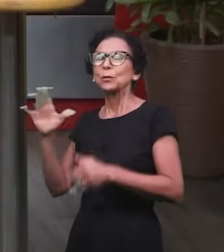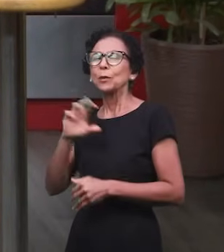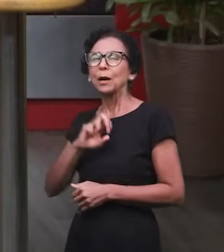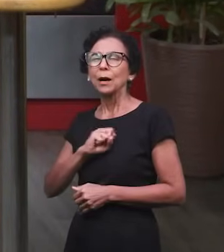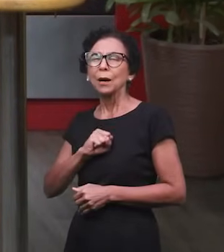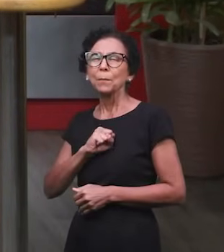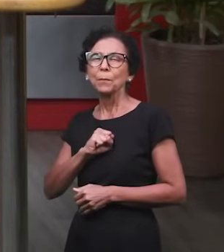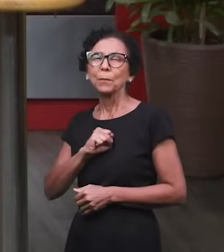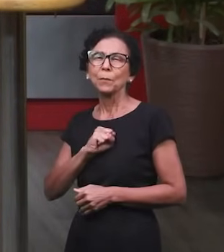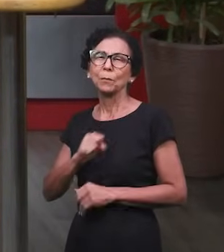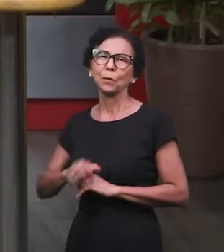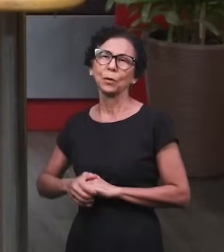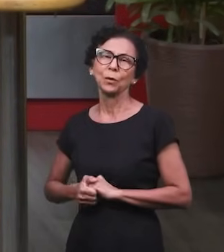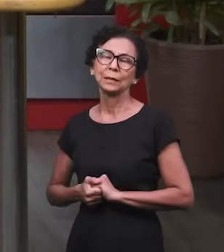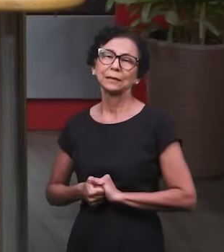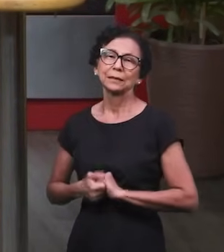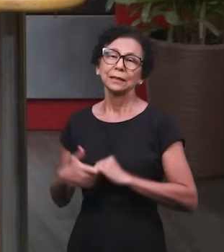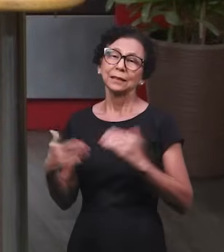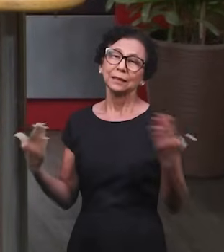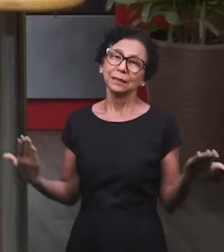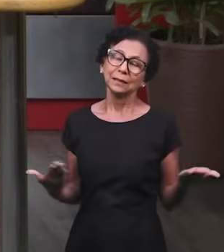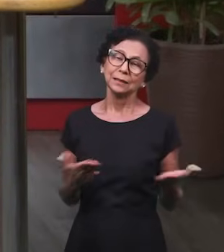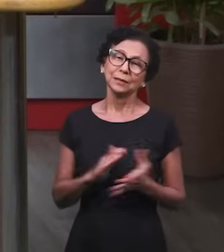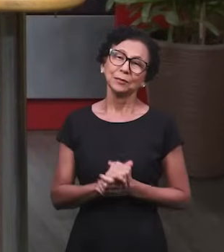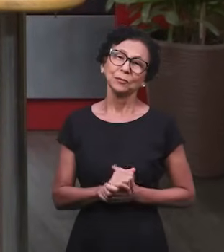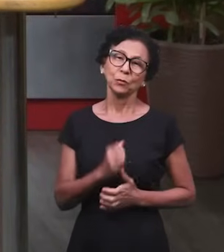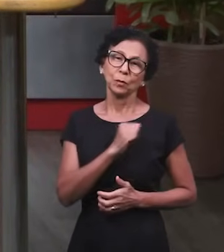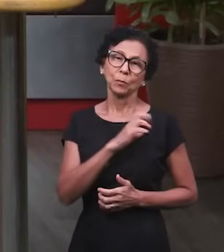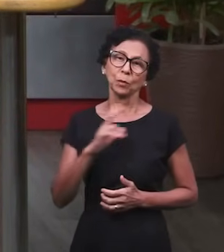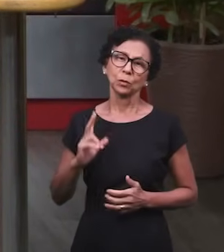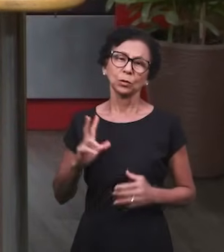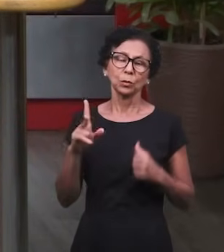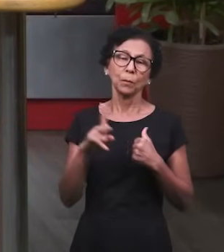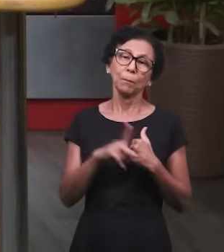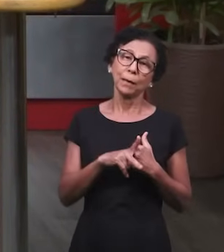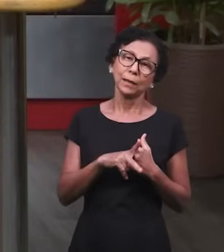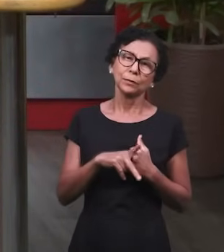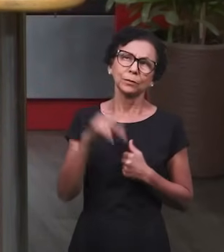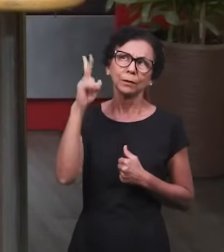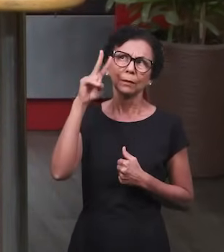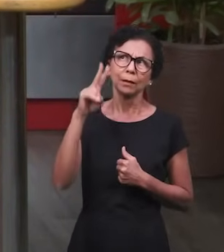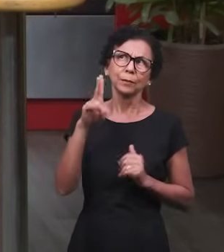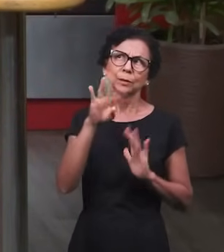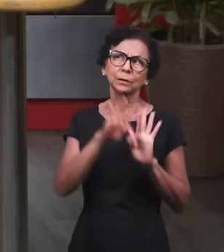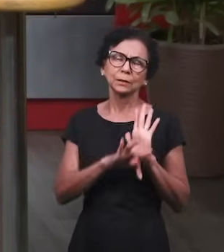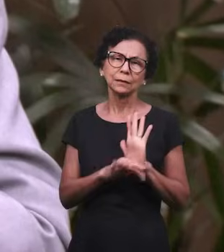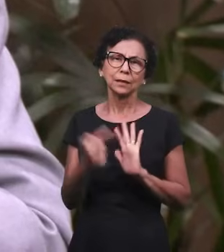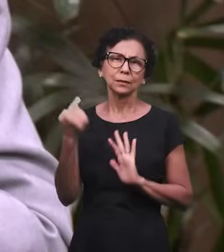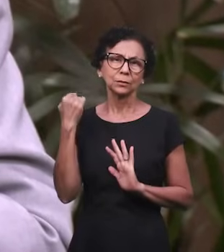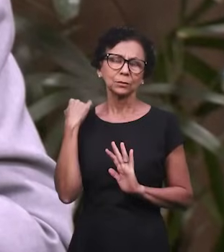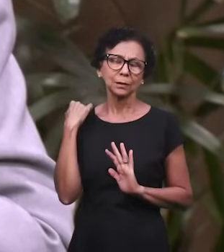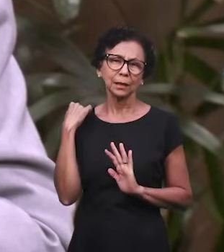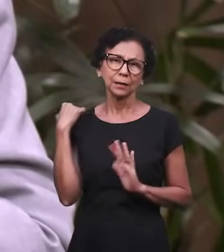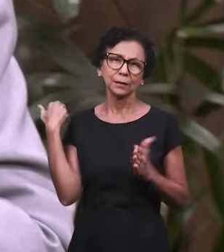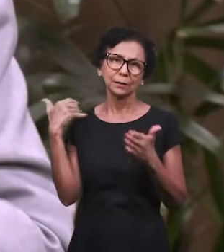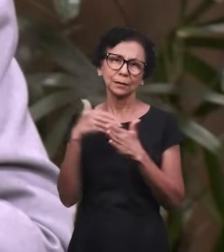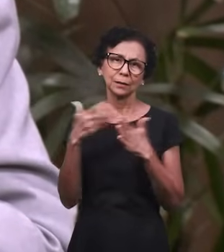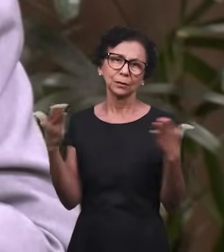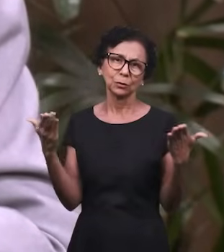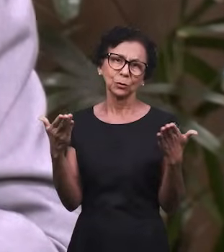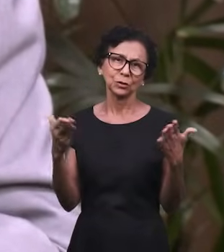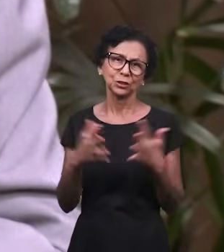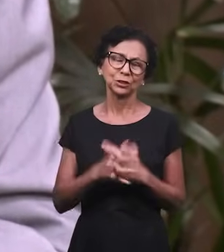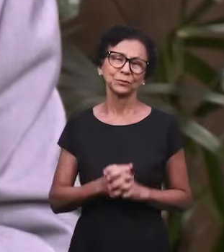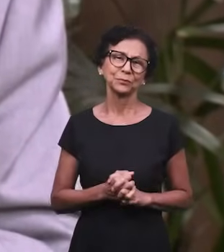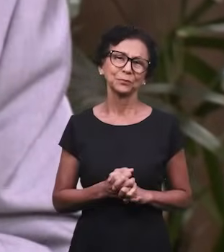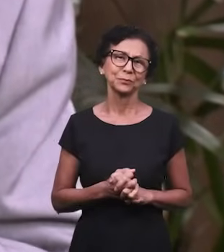e Pedro com muita sabedoria na direção do Espírito cita isso é e traz para nós né Luís como eh como